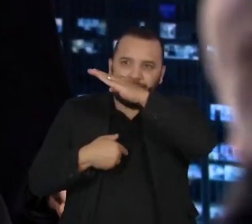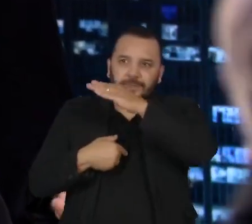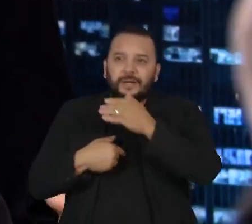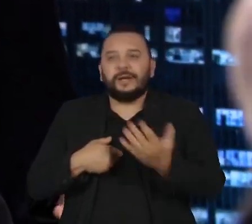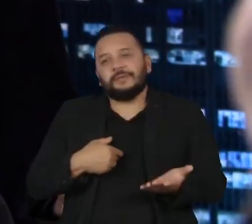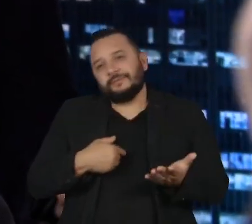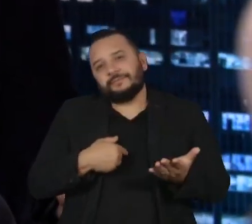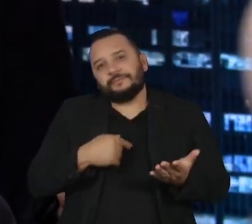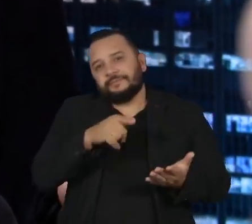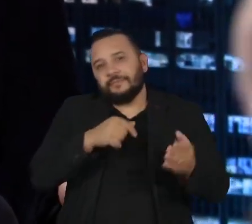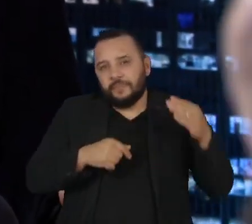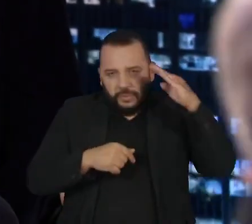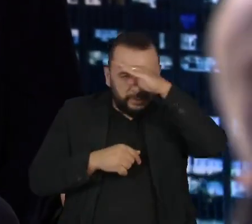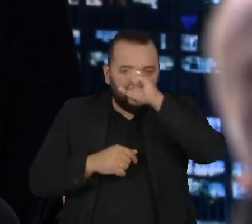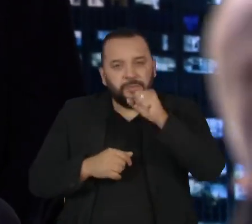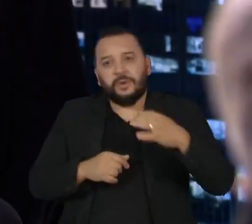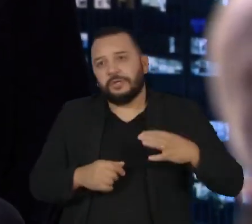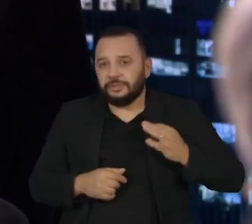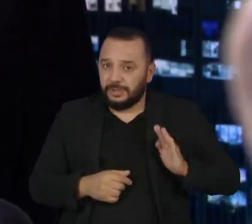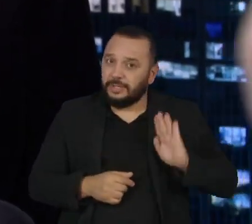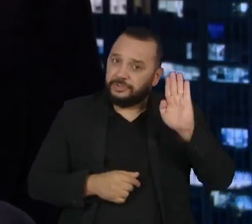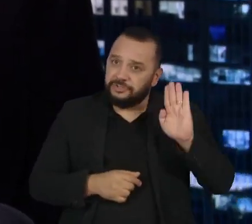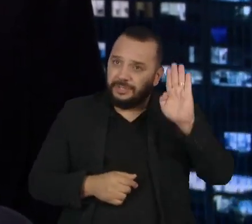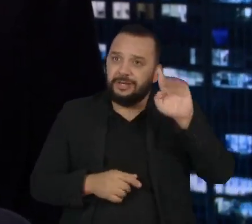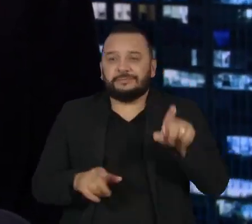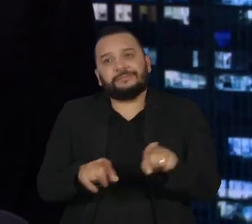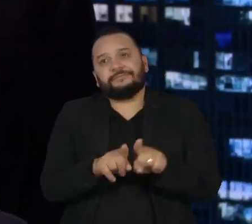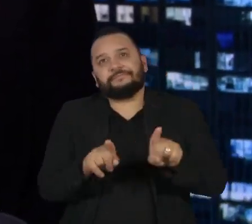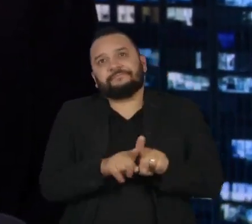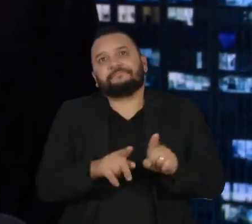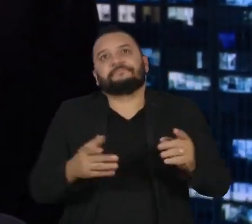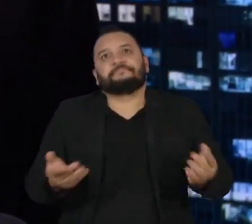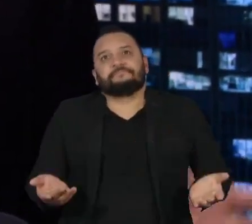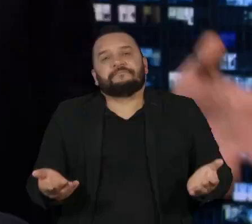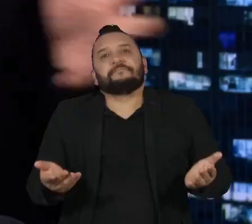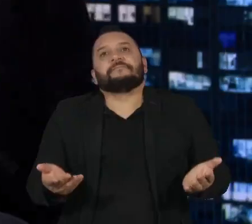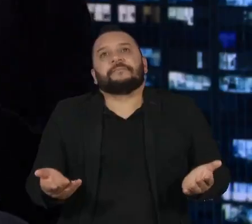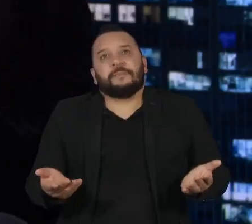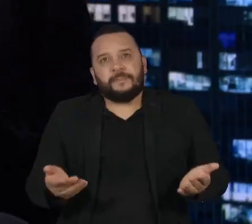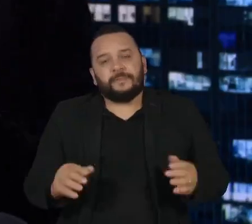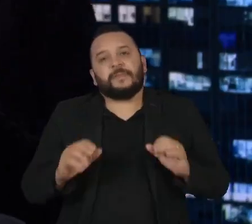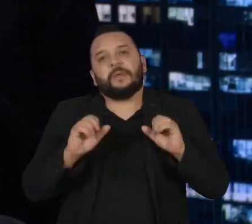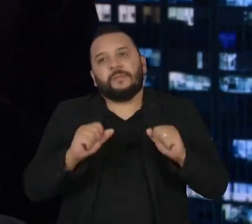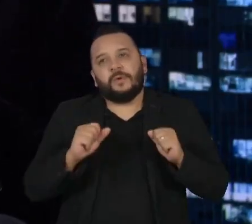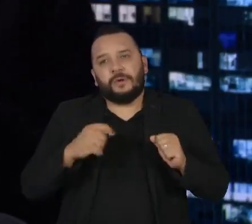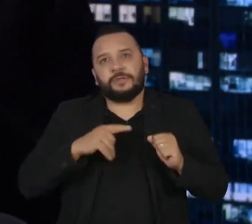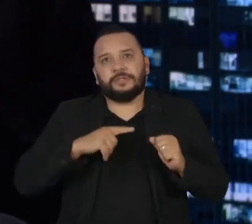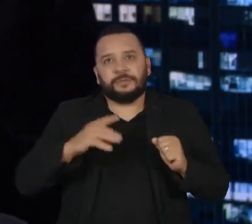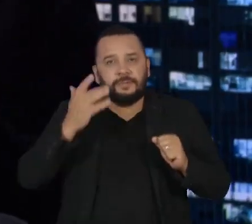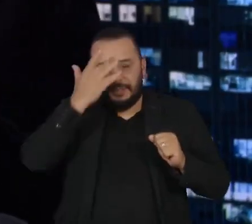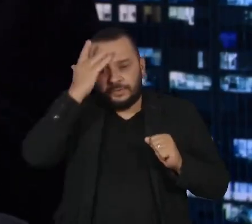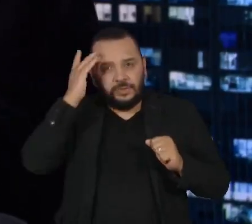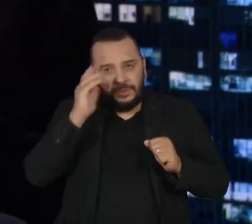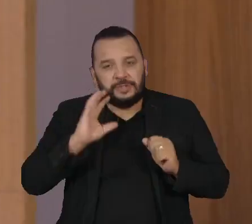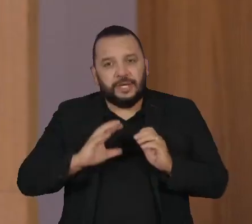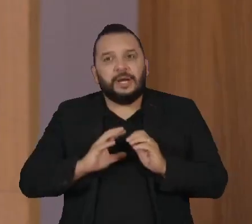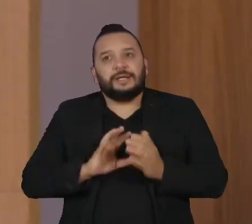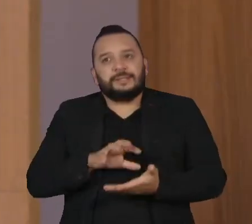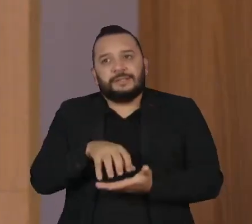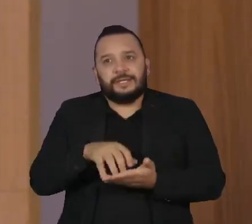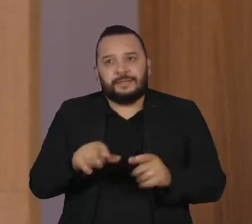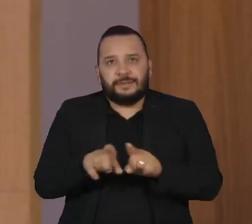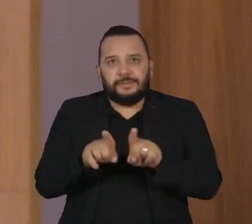repente, Bolsonaro seja um candidato, o que geraria uma reconcentração, né, de forças de centro e de